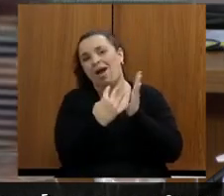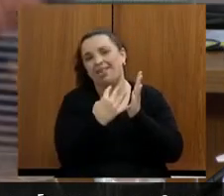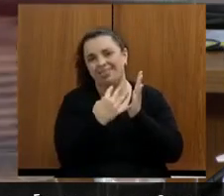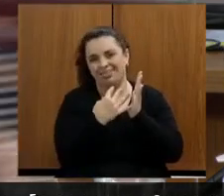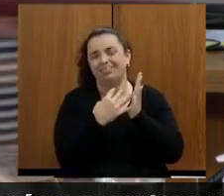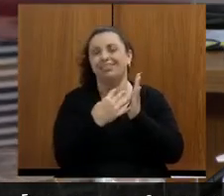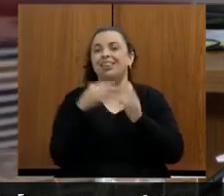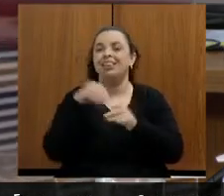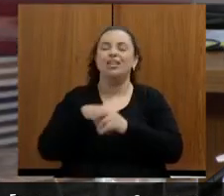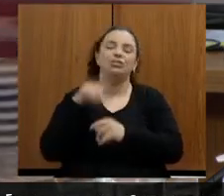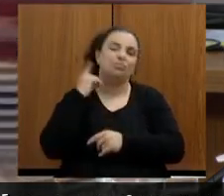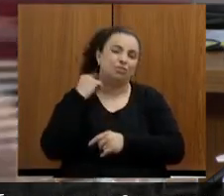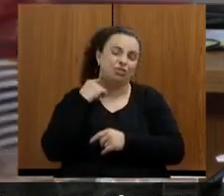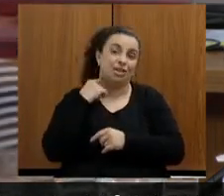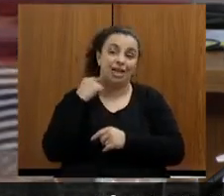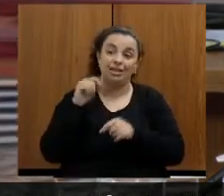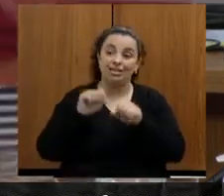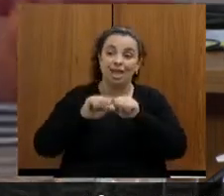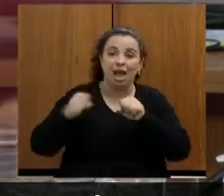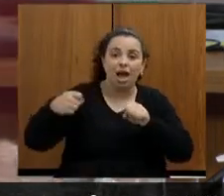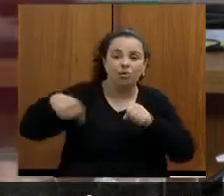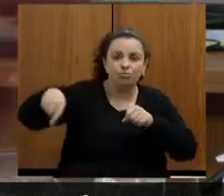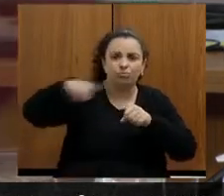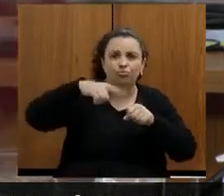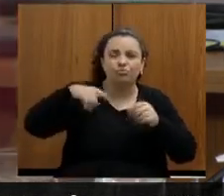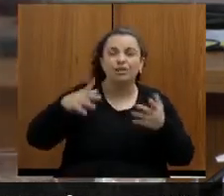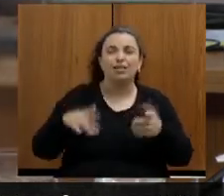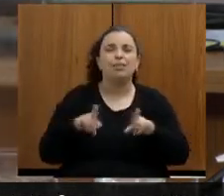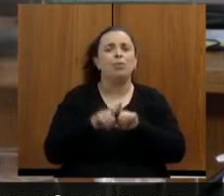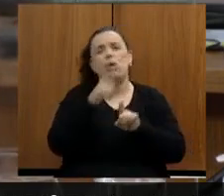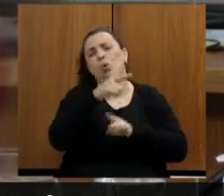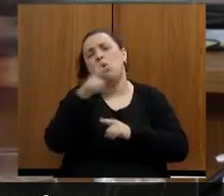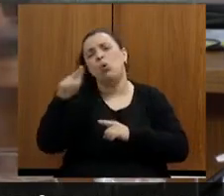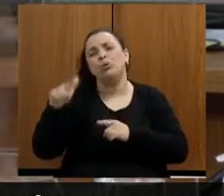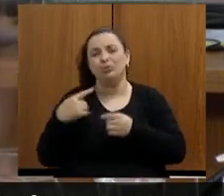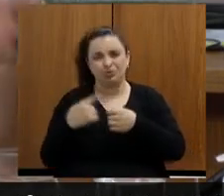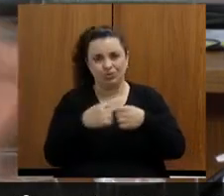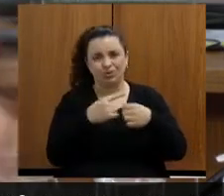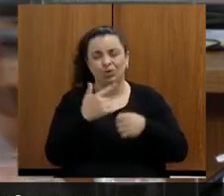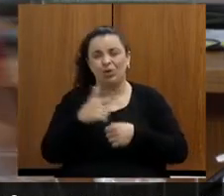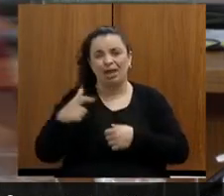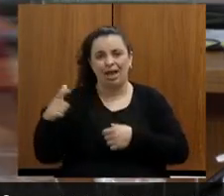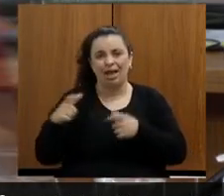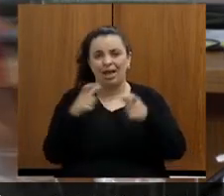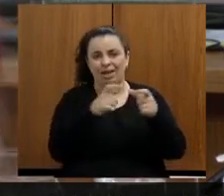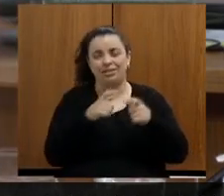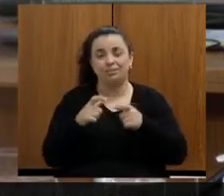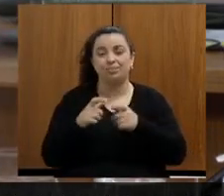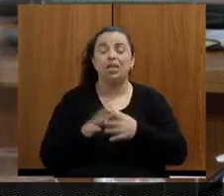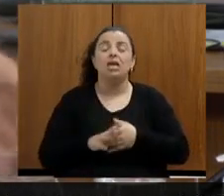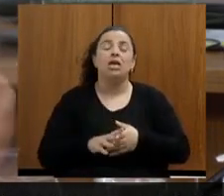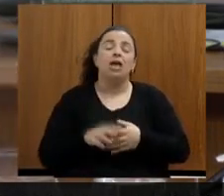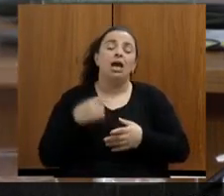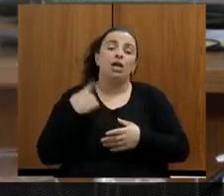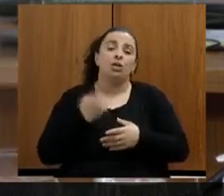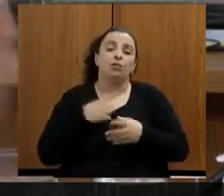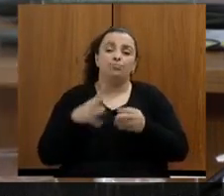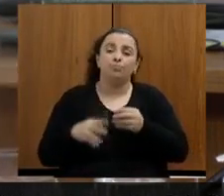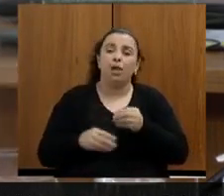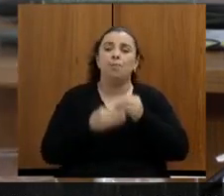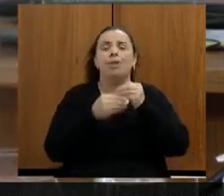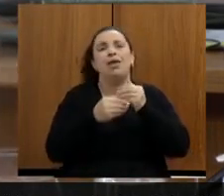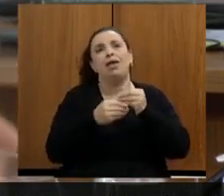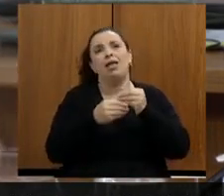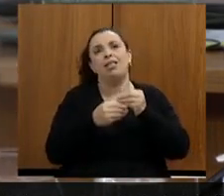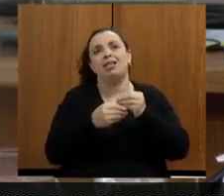e as áreas são imensas né eu tenho Noroeste João Pedro também então a gente envia emendas né para compra de